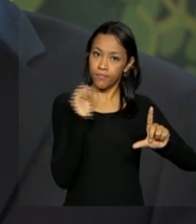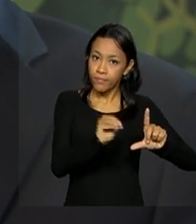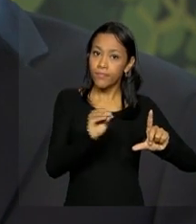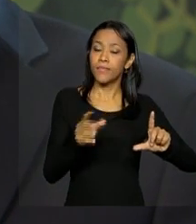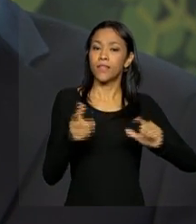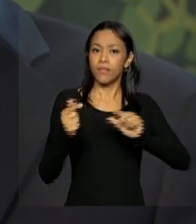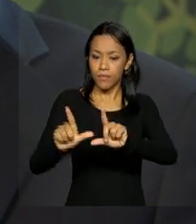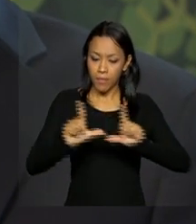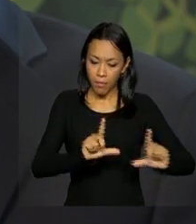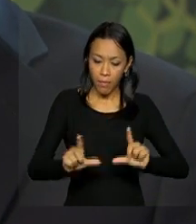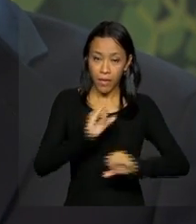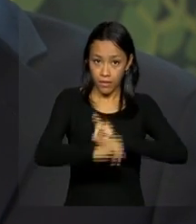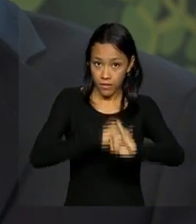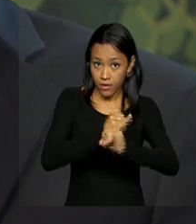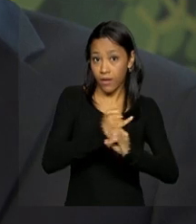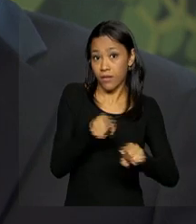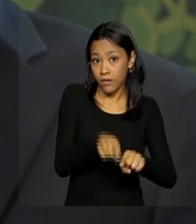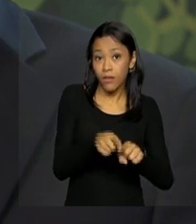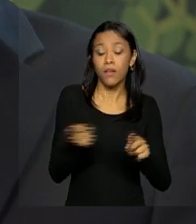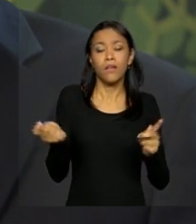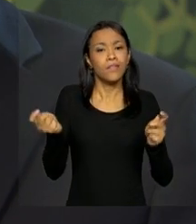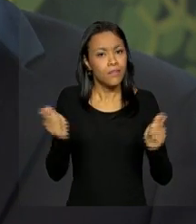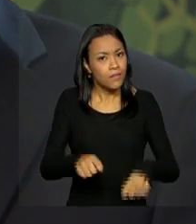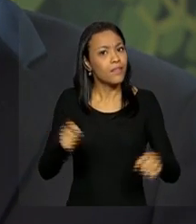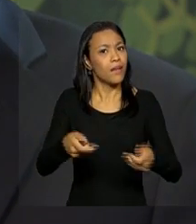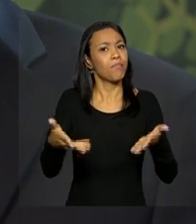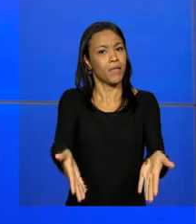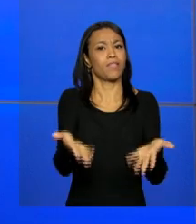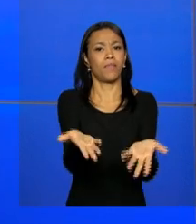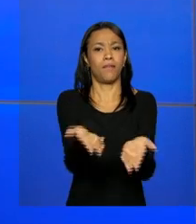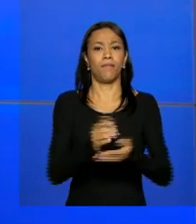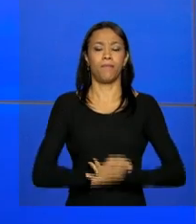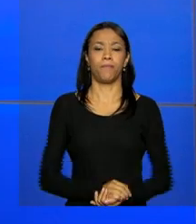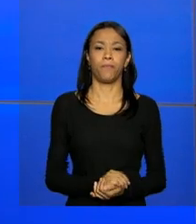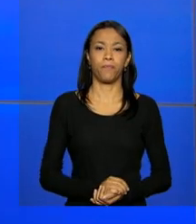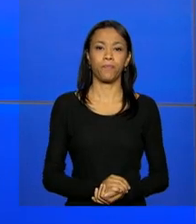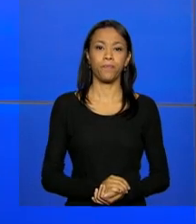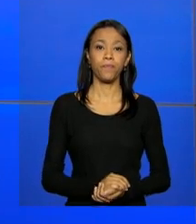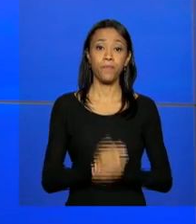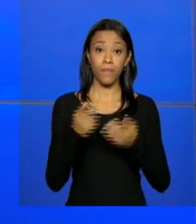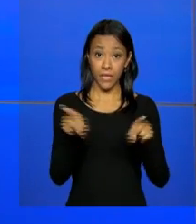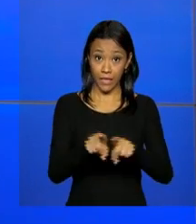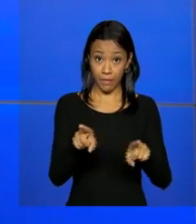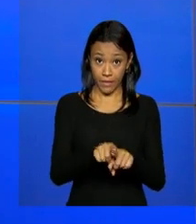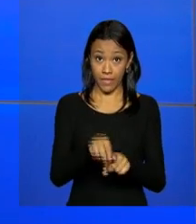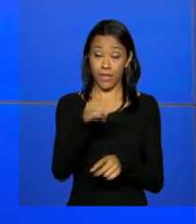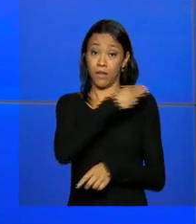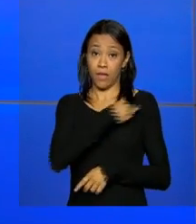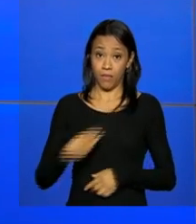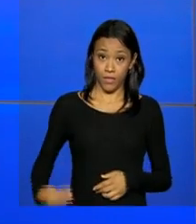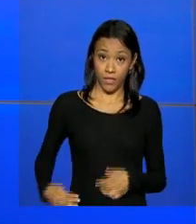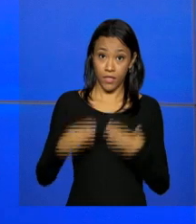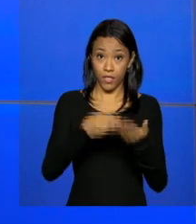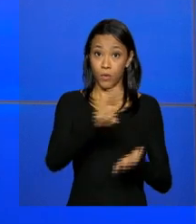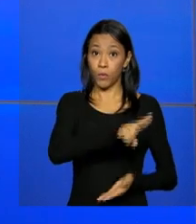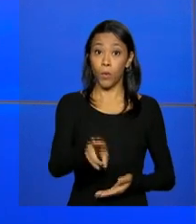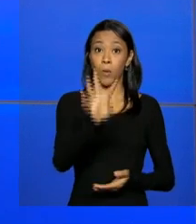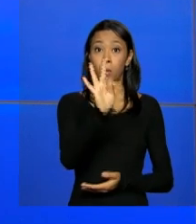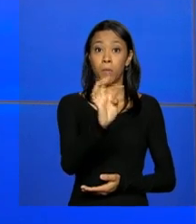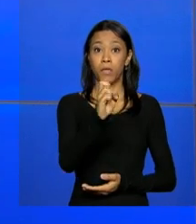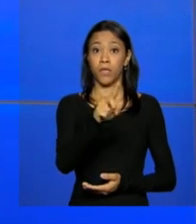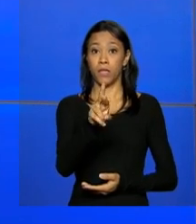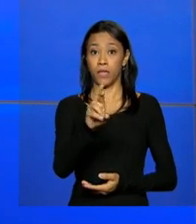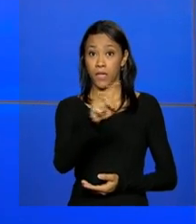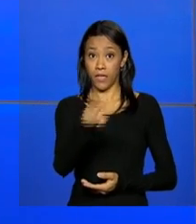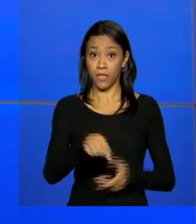seus produtos e ele também pode pode fazer parte da vitrine a ministra do Desenvolvimento Social e combate à fome Teresa